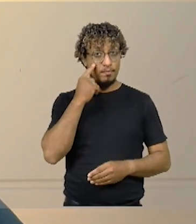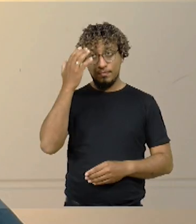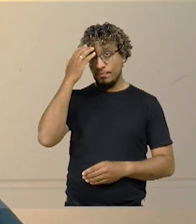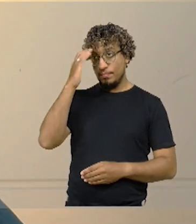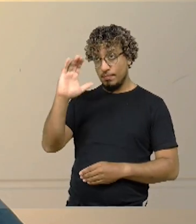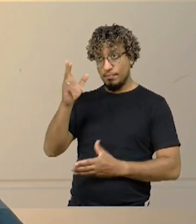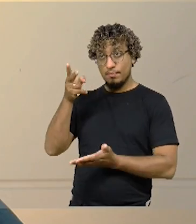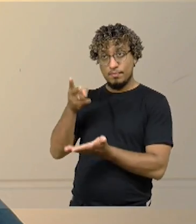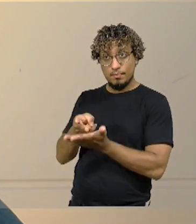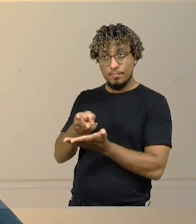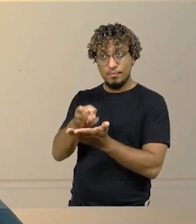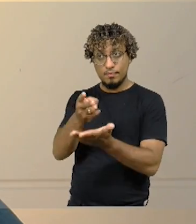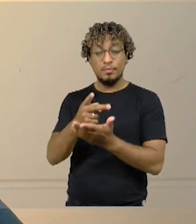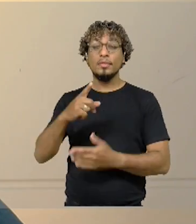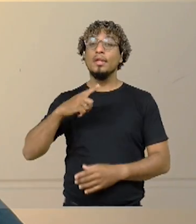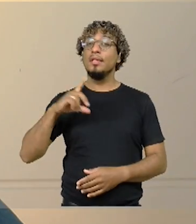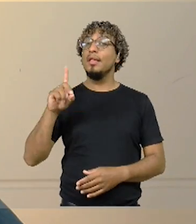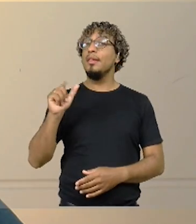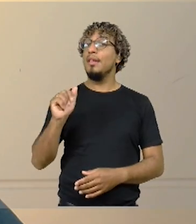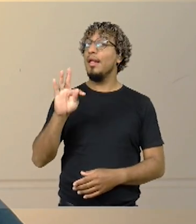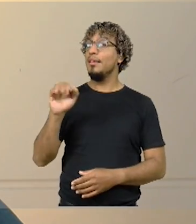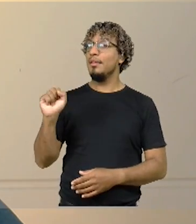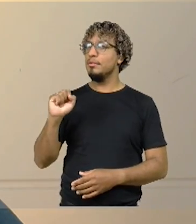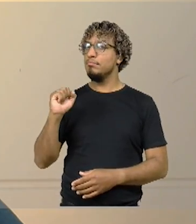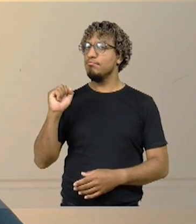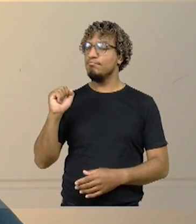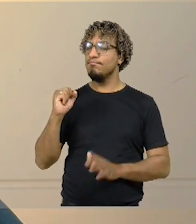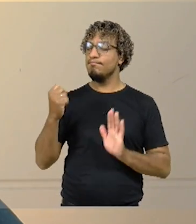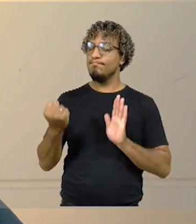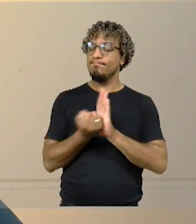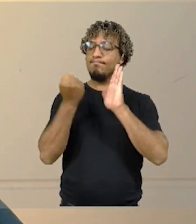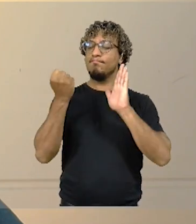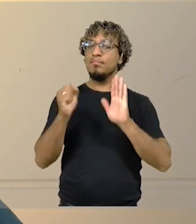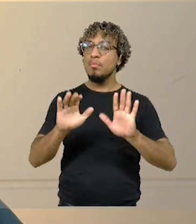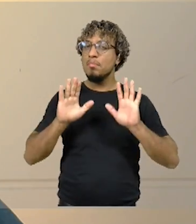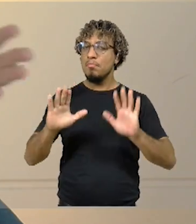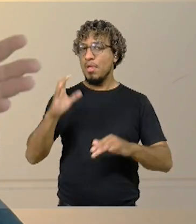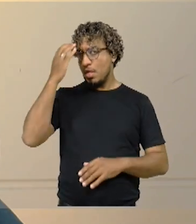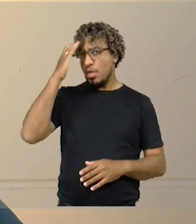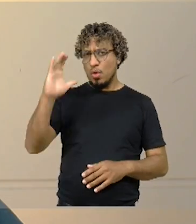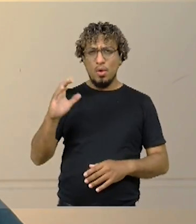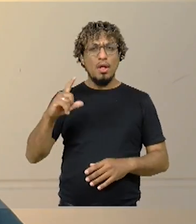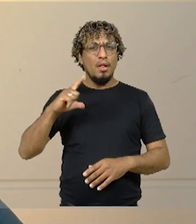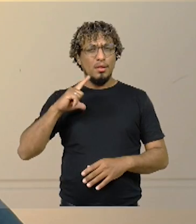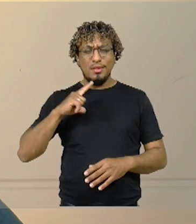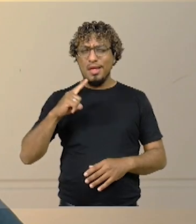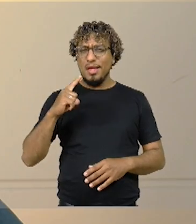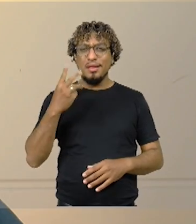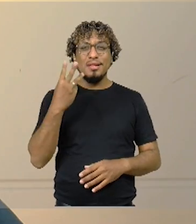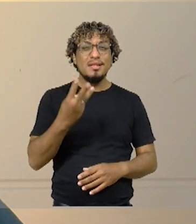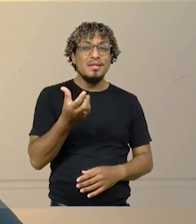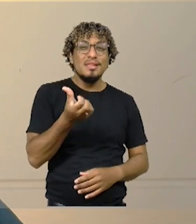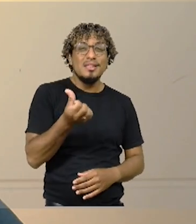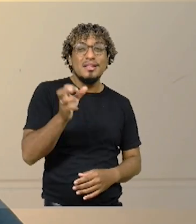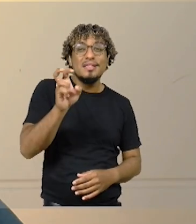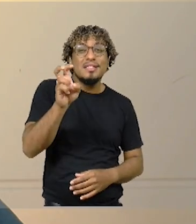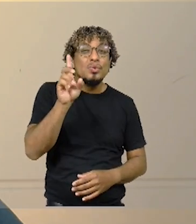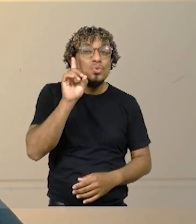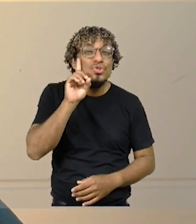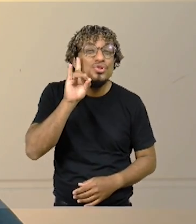aqui da UFMA, do IFMA e da UEMA, já comprovam, né, que a gente, inclusive, está se alimentando de